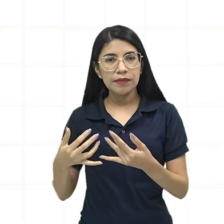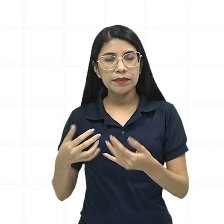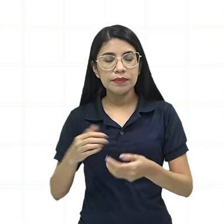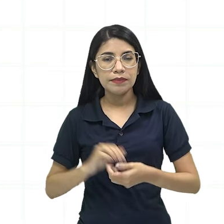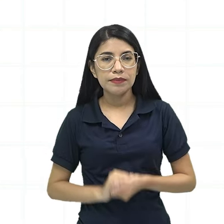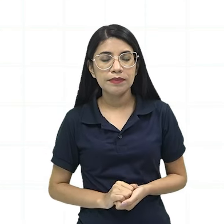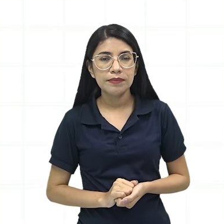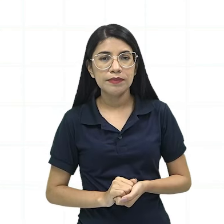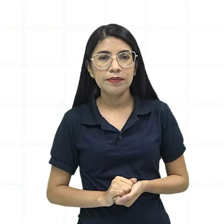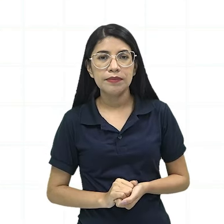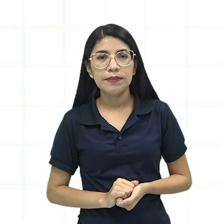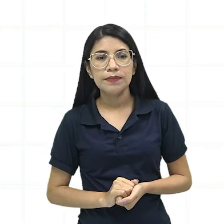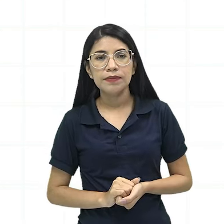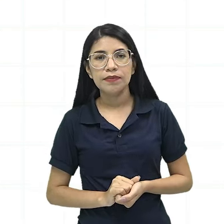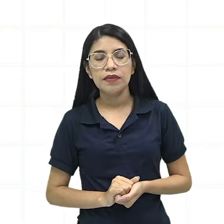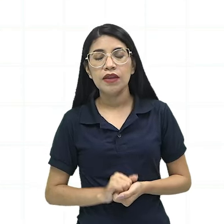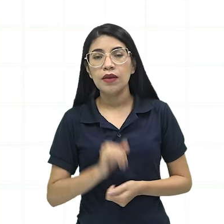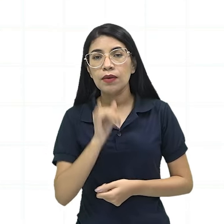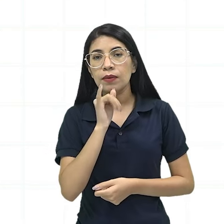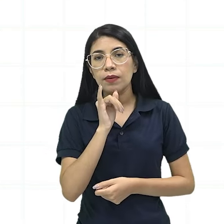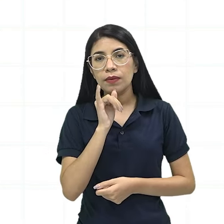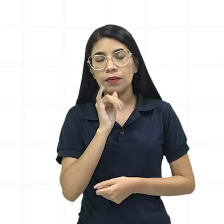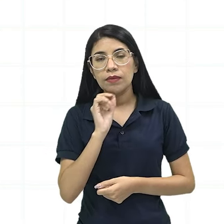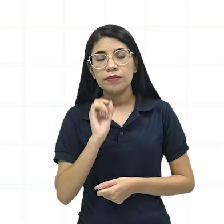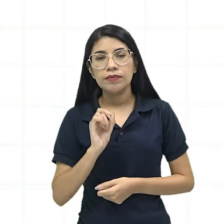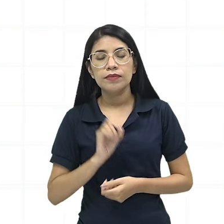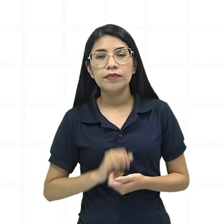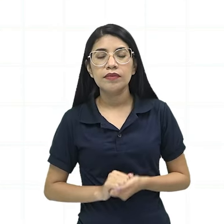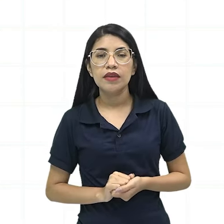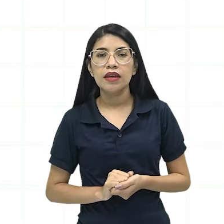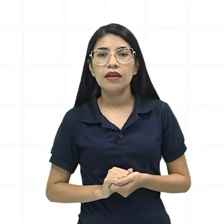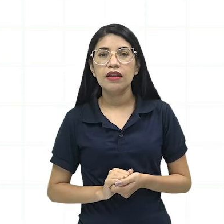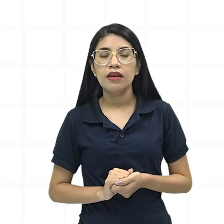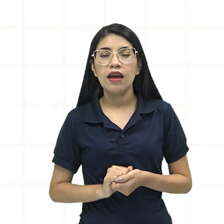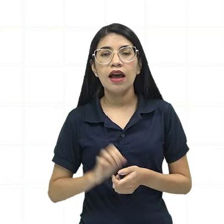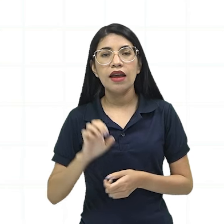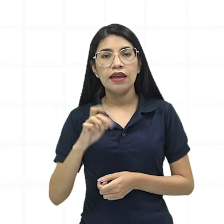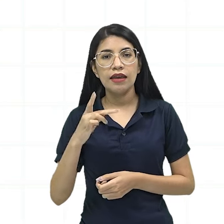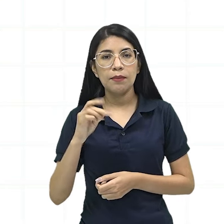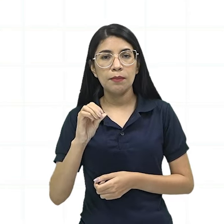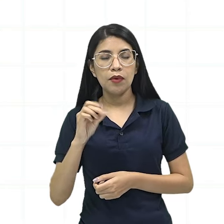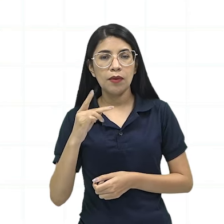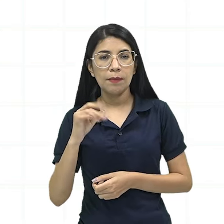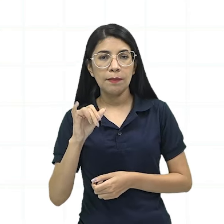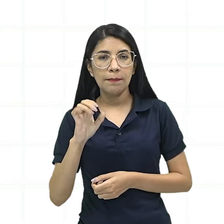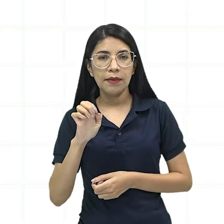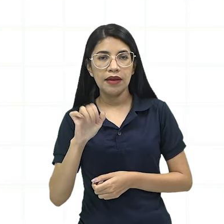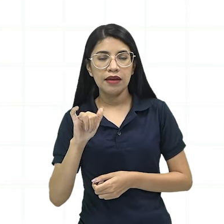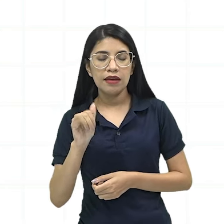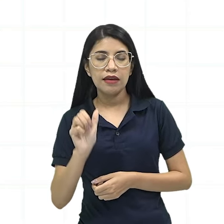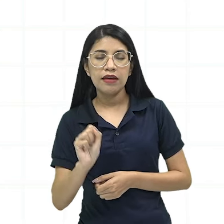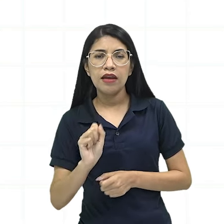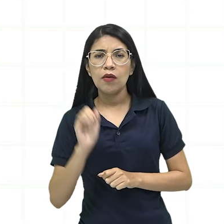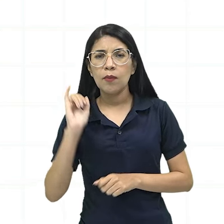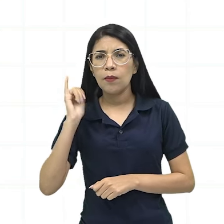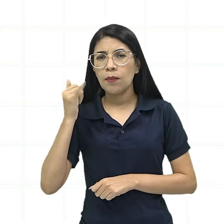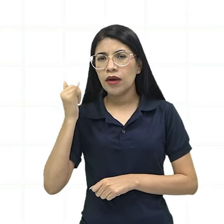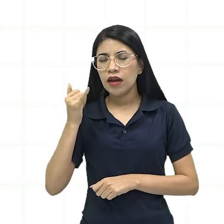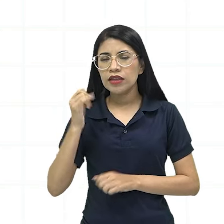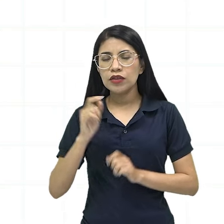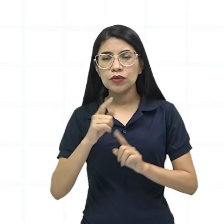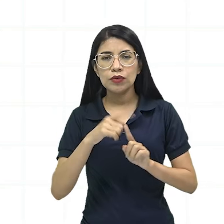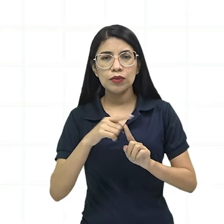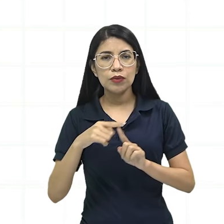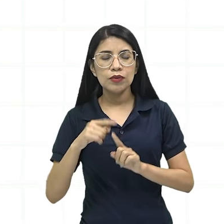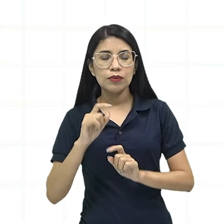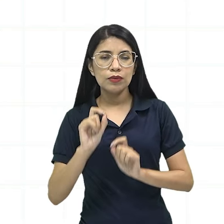conta. Um exemplo disso é exatamente a epopeia, que é uma narrativa de caráter,